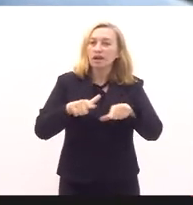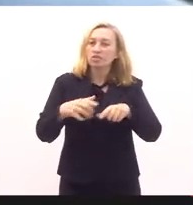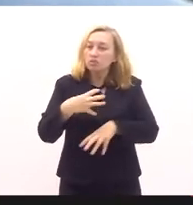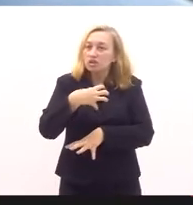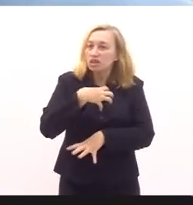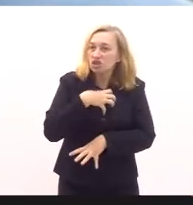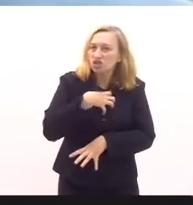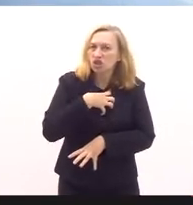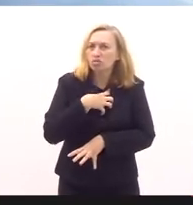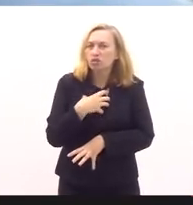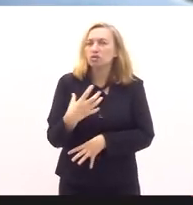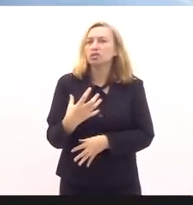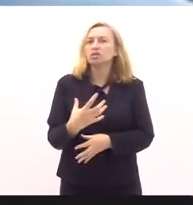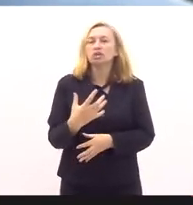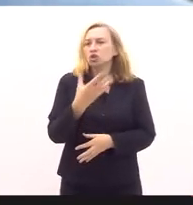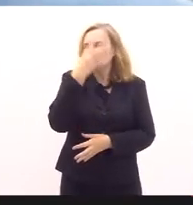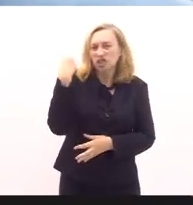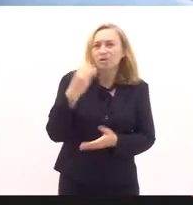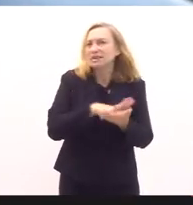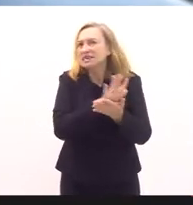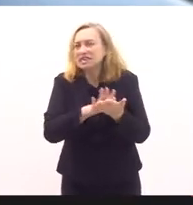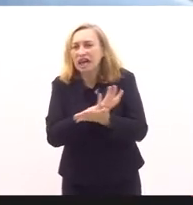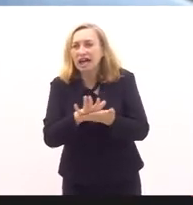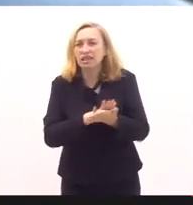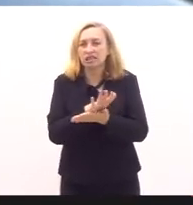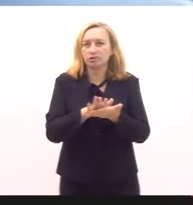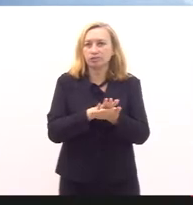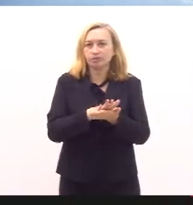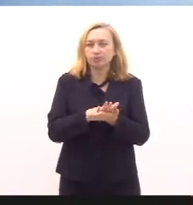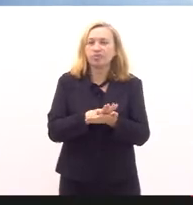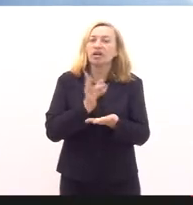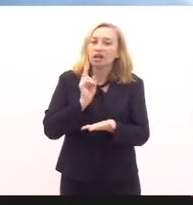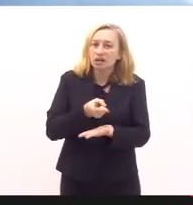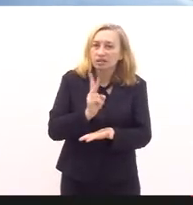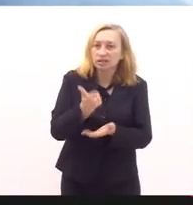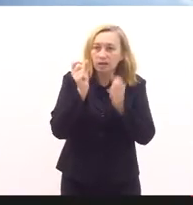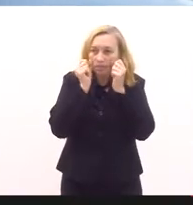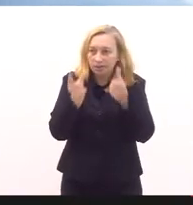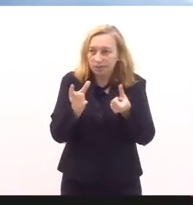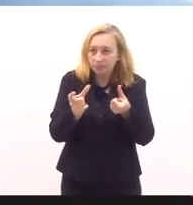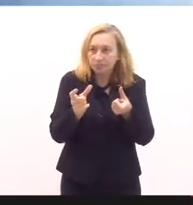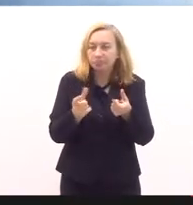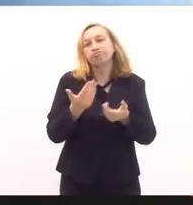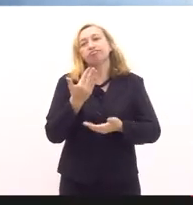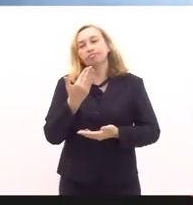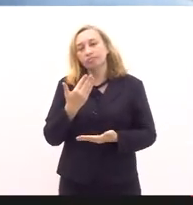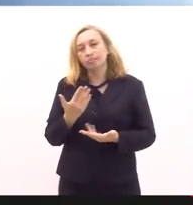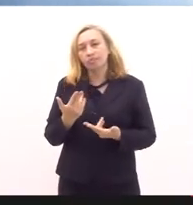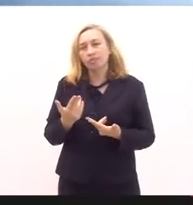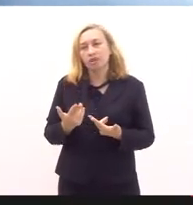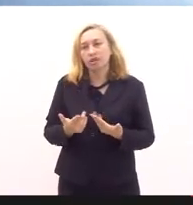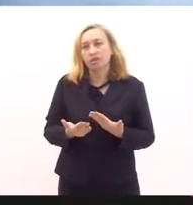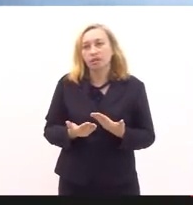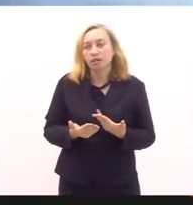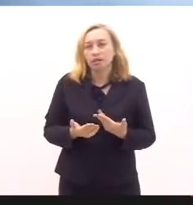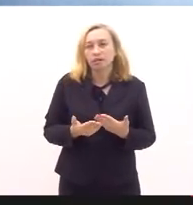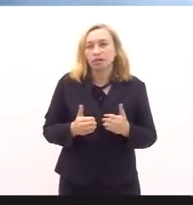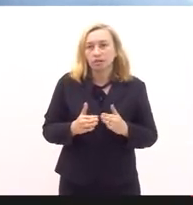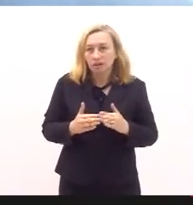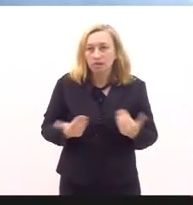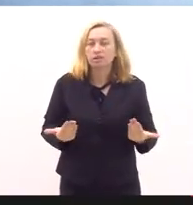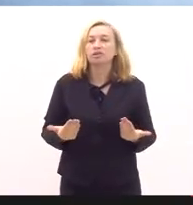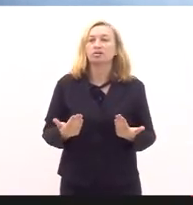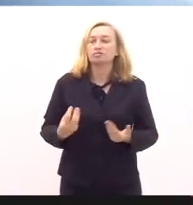sentido. Não esquecemos de nada e de ninguém. Estamos sempre alertas. Por favor, vamos